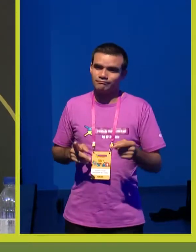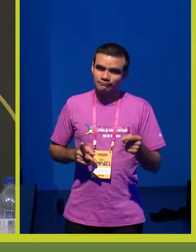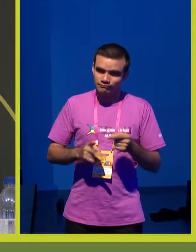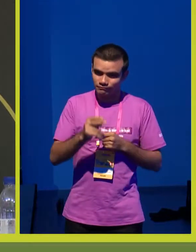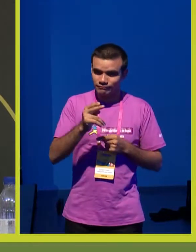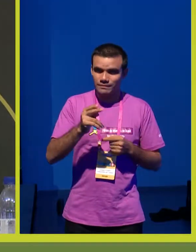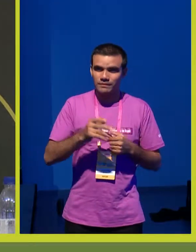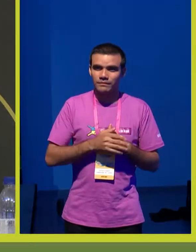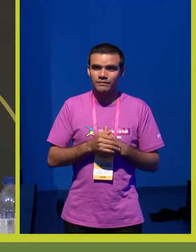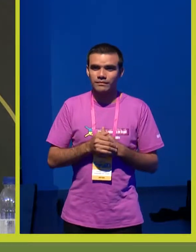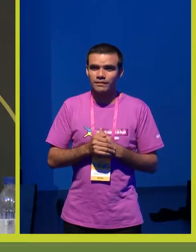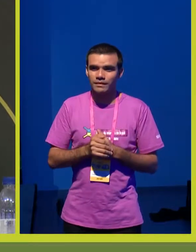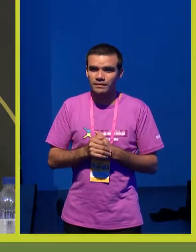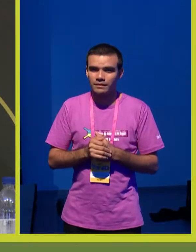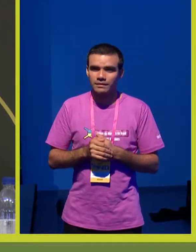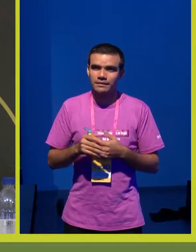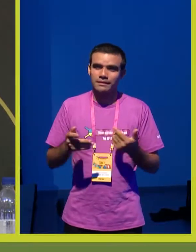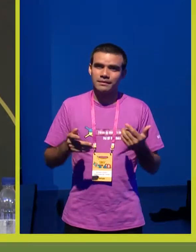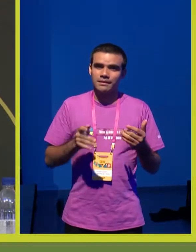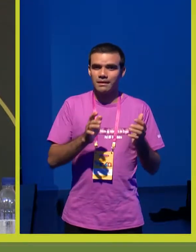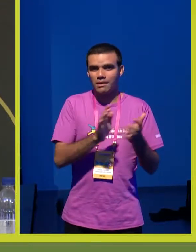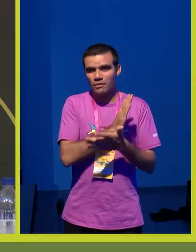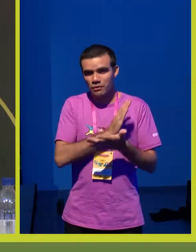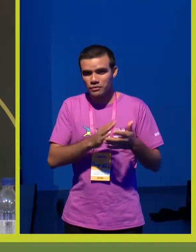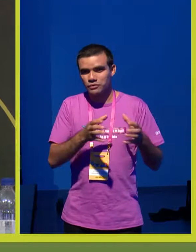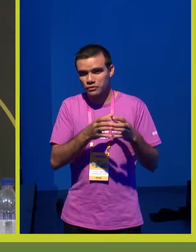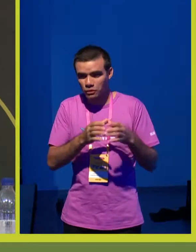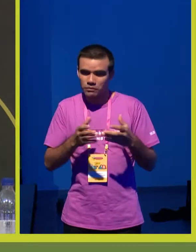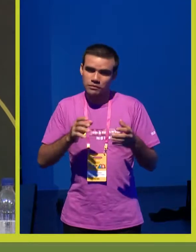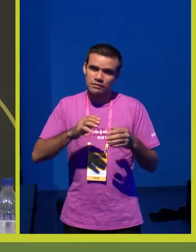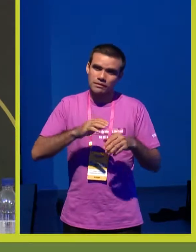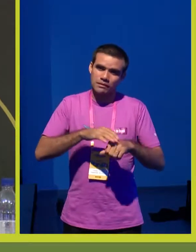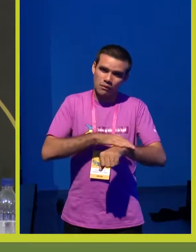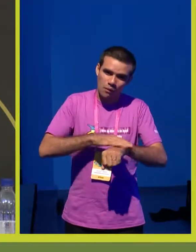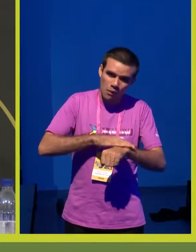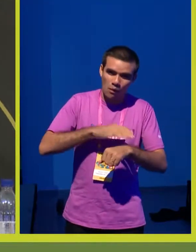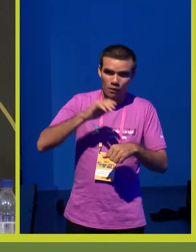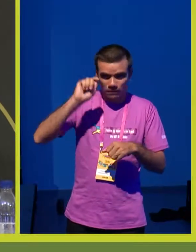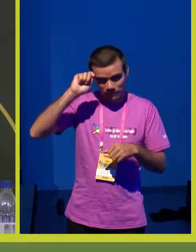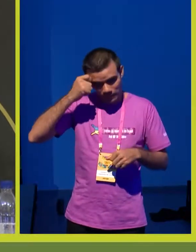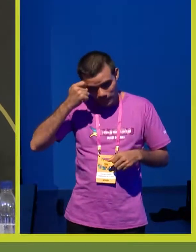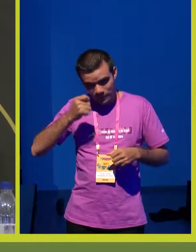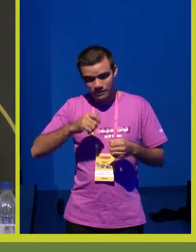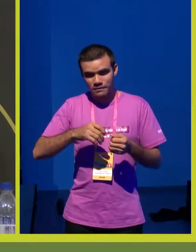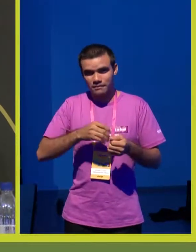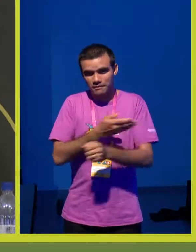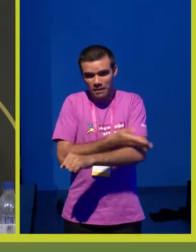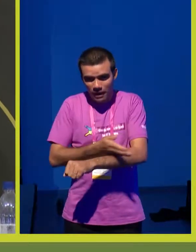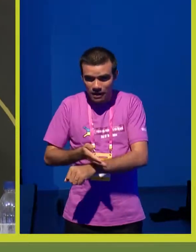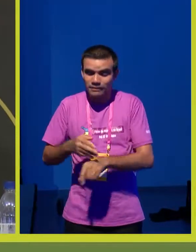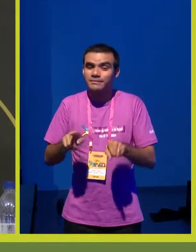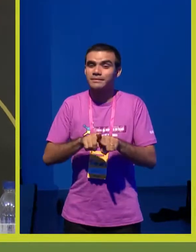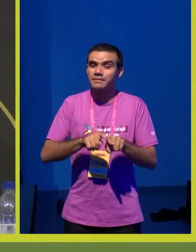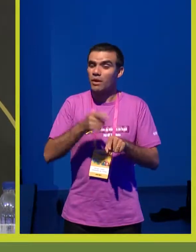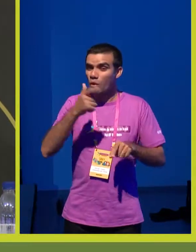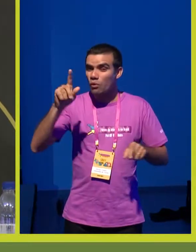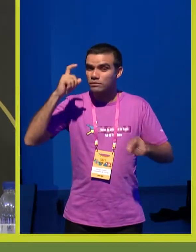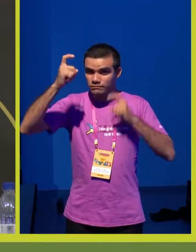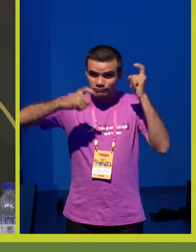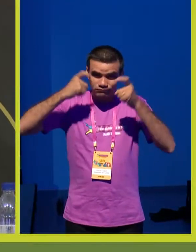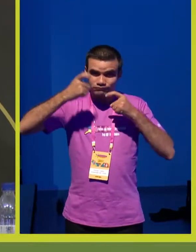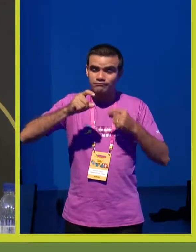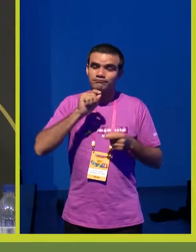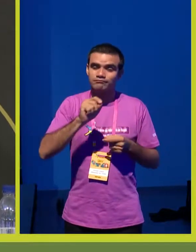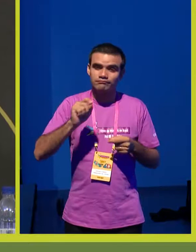classe e raça eu acho um outro elemento que tem que ser objeto de preocupação